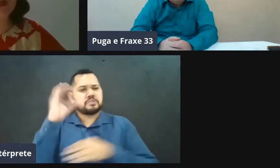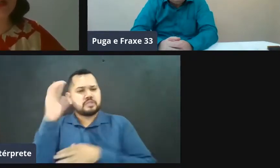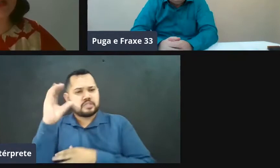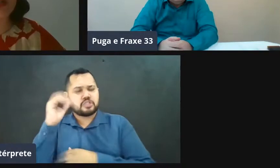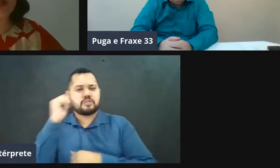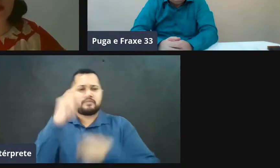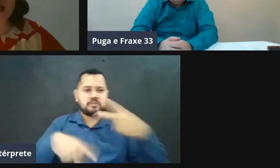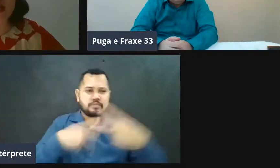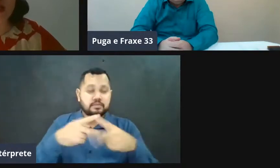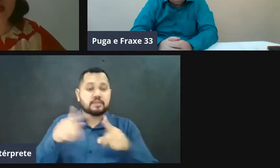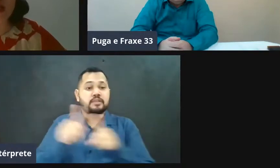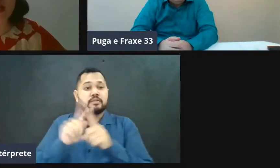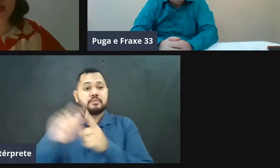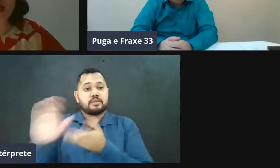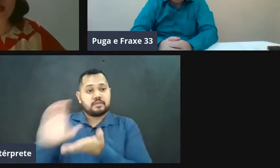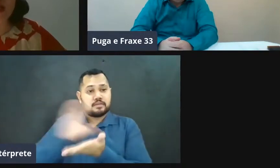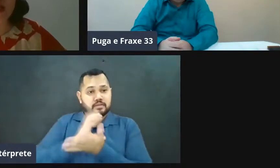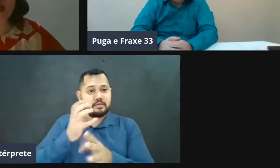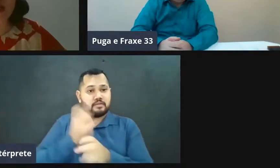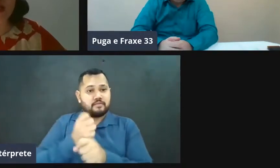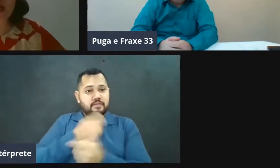gestão financeira e